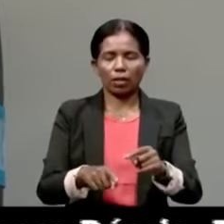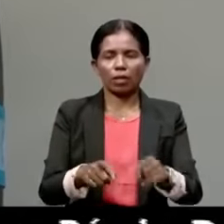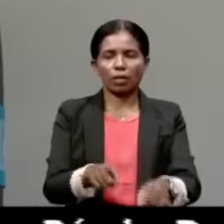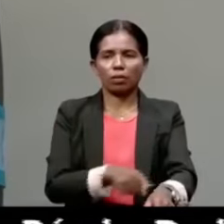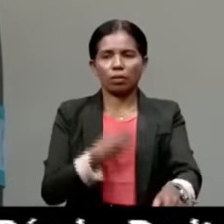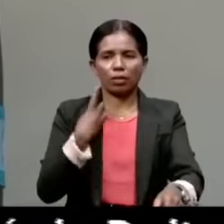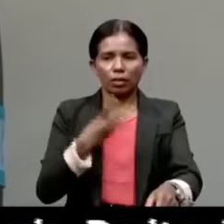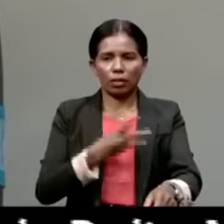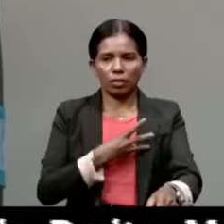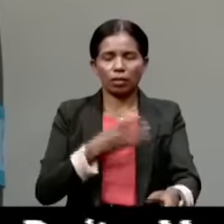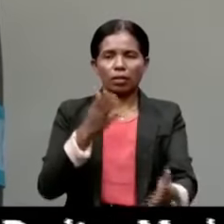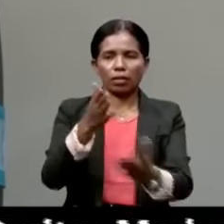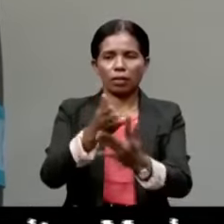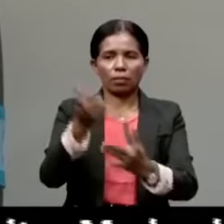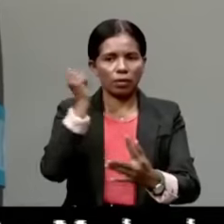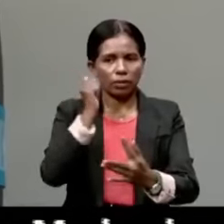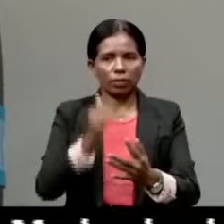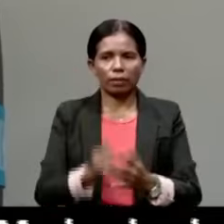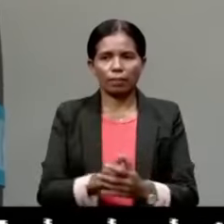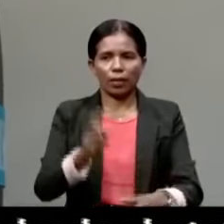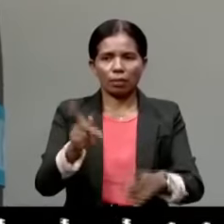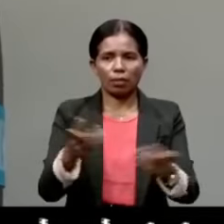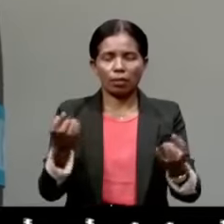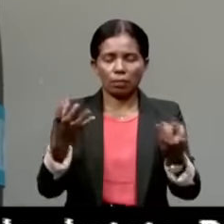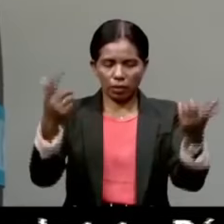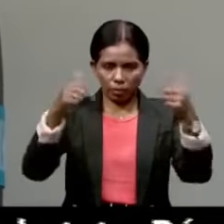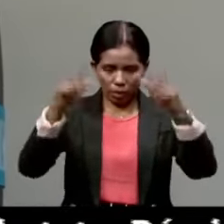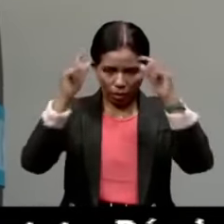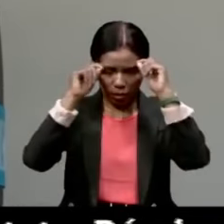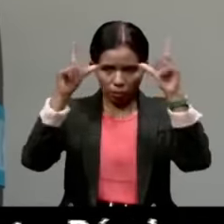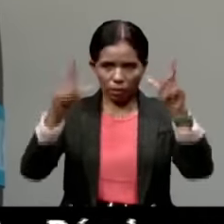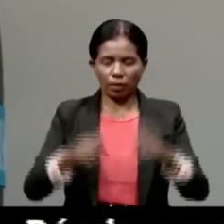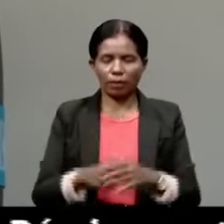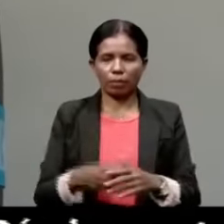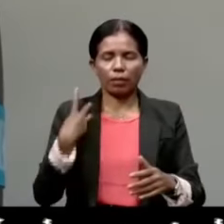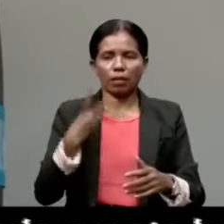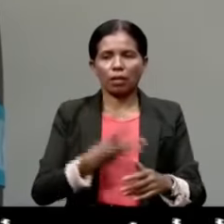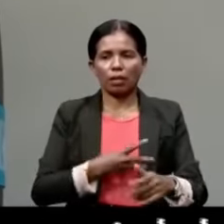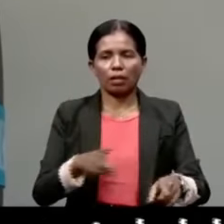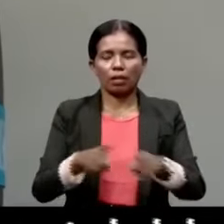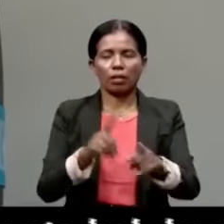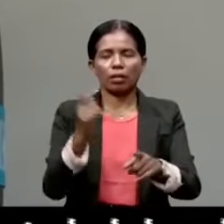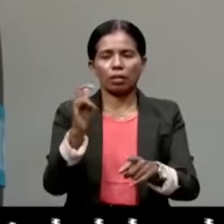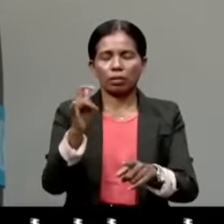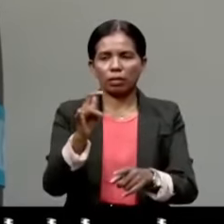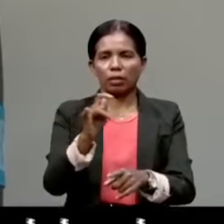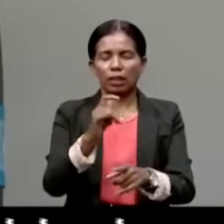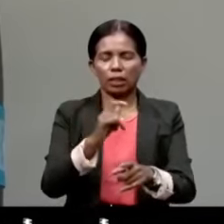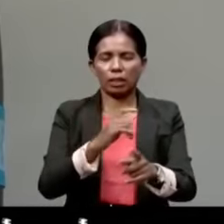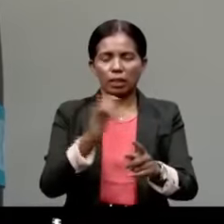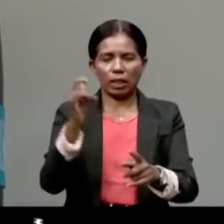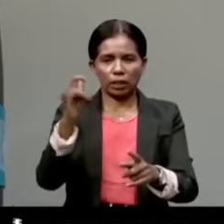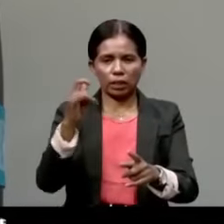muito rápido, está em que está uma base, está uma base de uma e uma e uma e uma. Então, se eu ir a nem, o transporte ir a nem, para